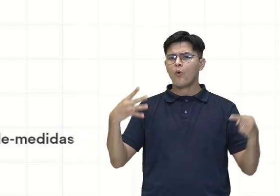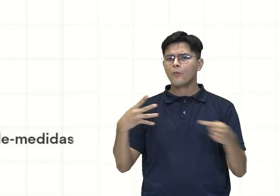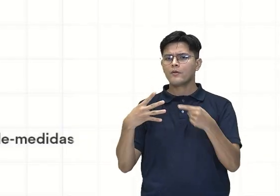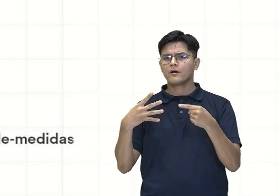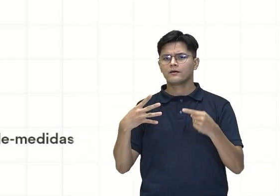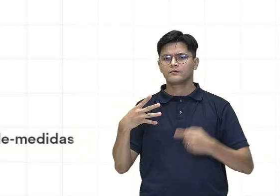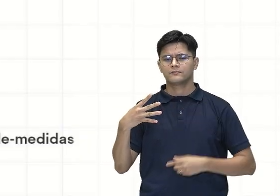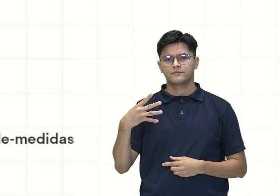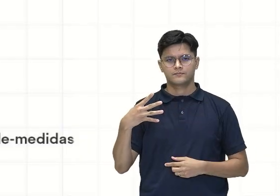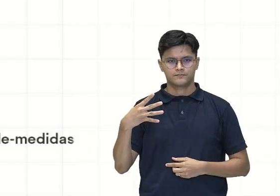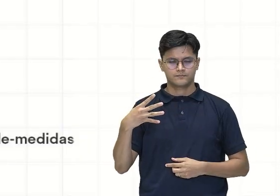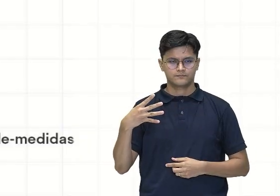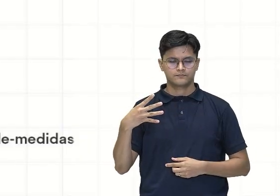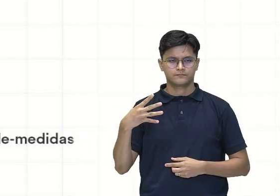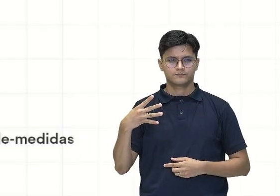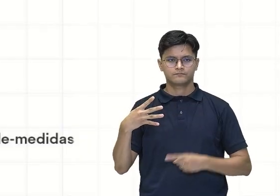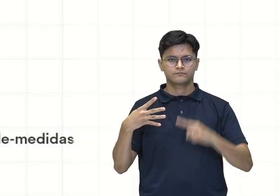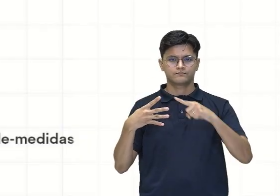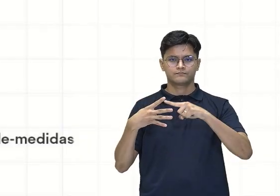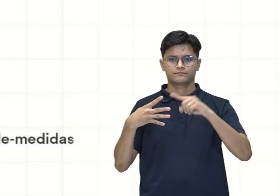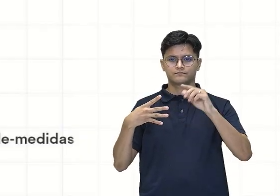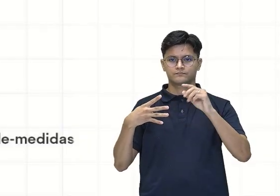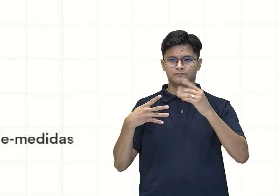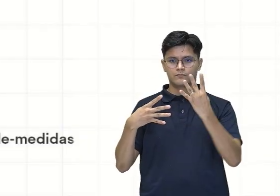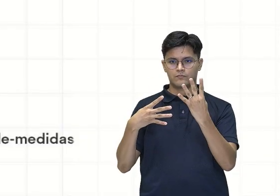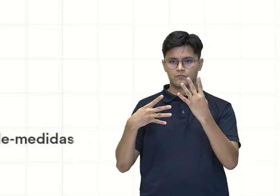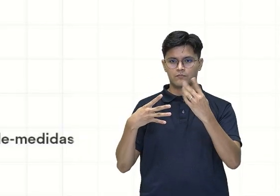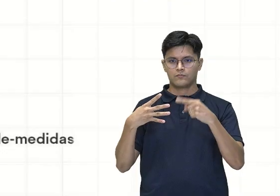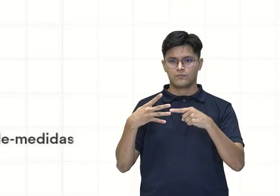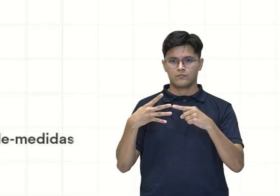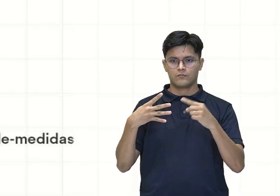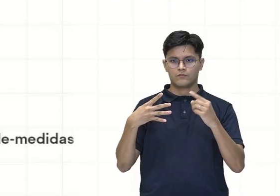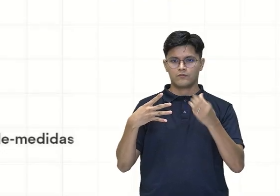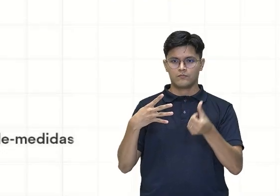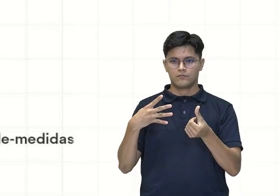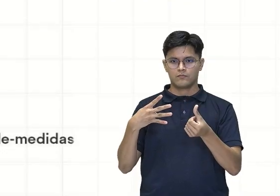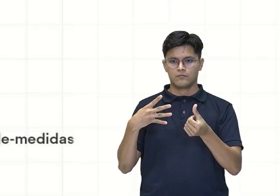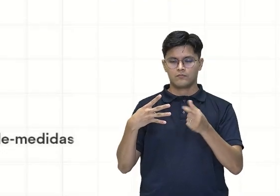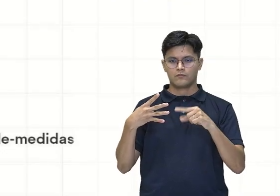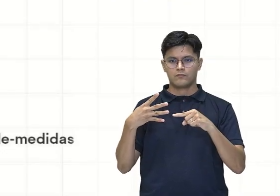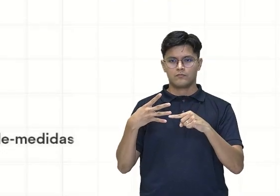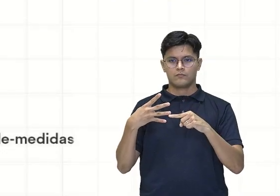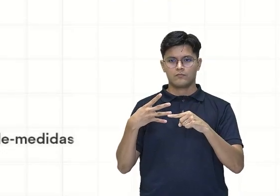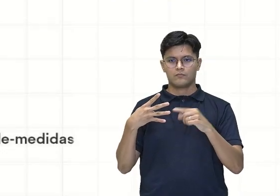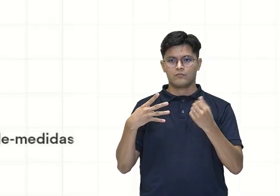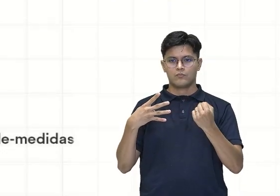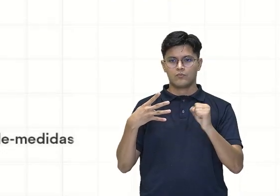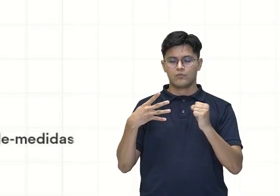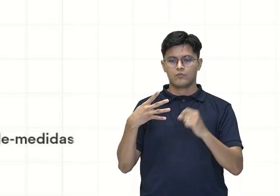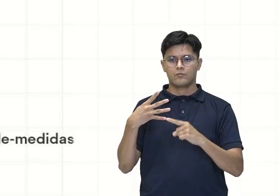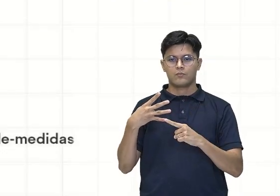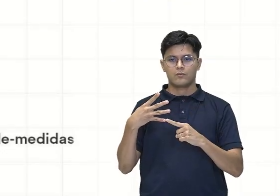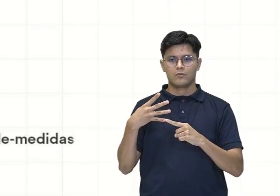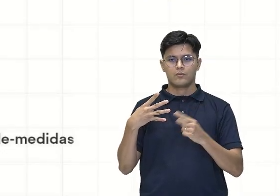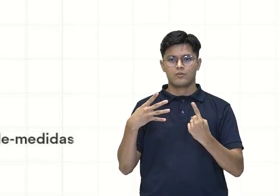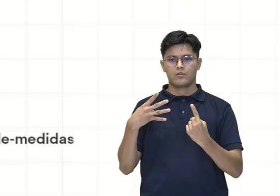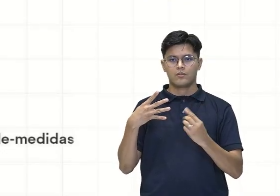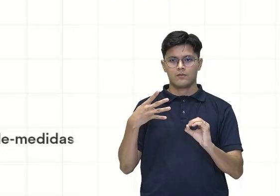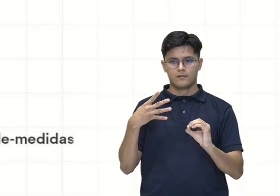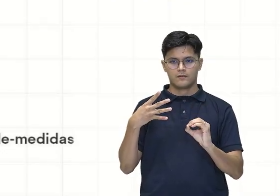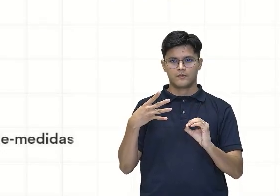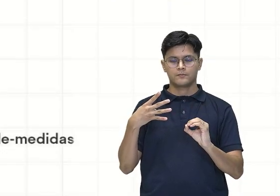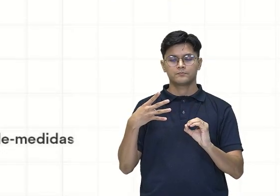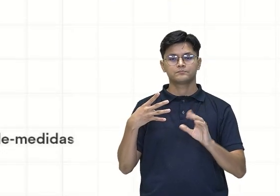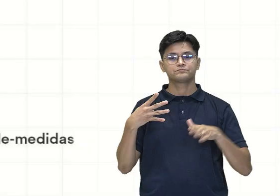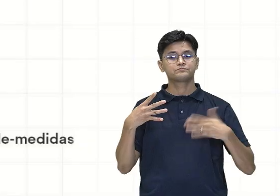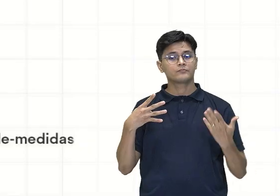Então, nossa alternativa A era 4, B, 6, C, 8 e D, 10. E